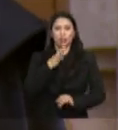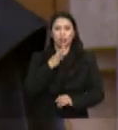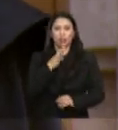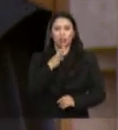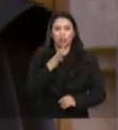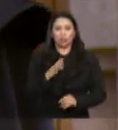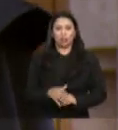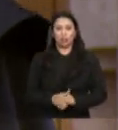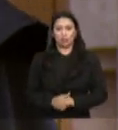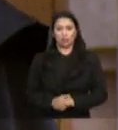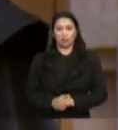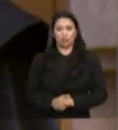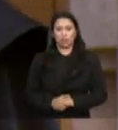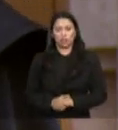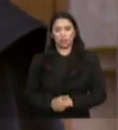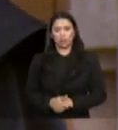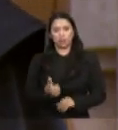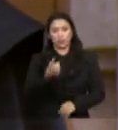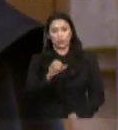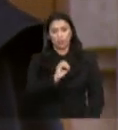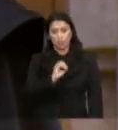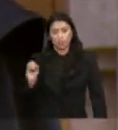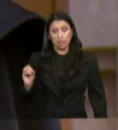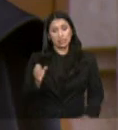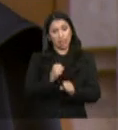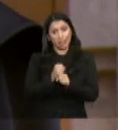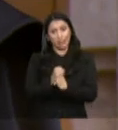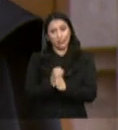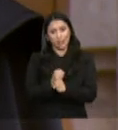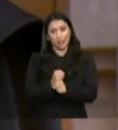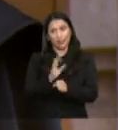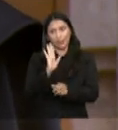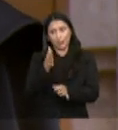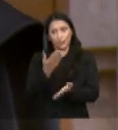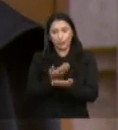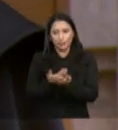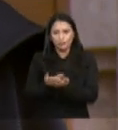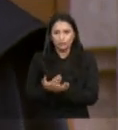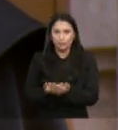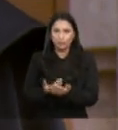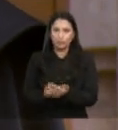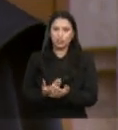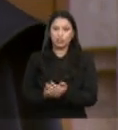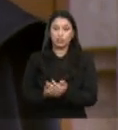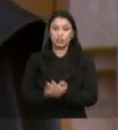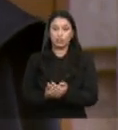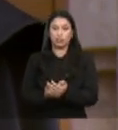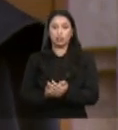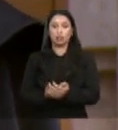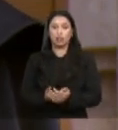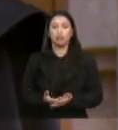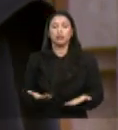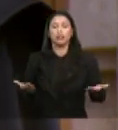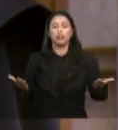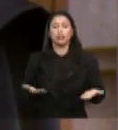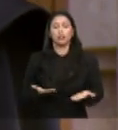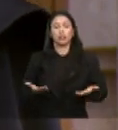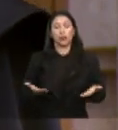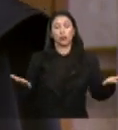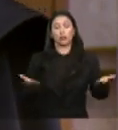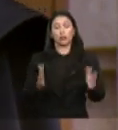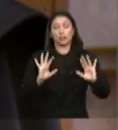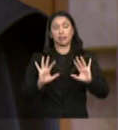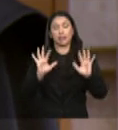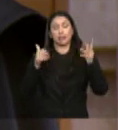anos da Morte significa que tá muito estudado Então essa homenagem por ocasião do Centenário